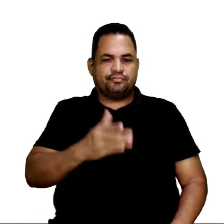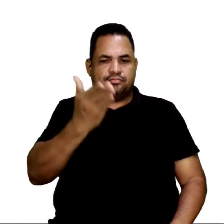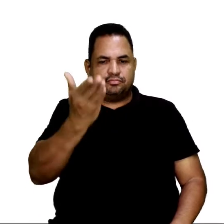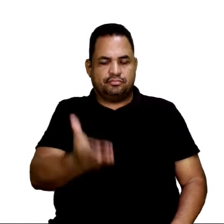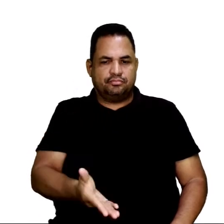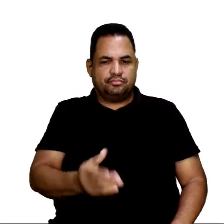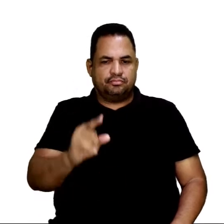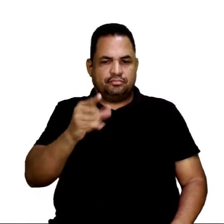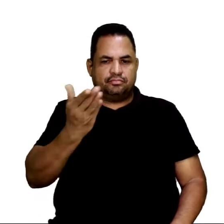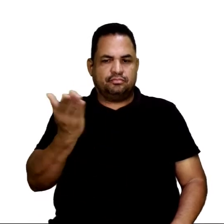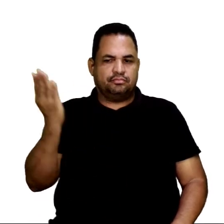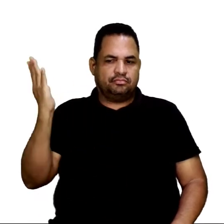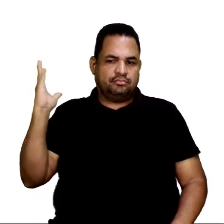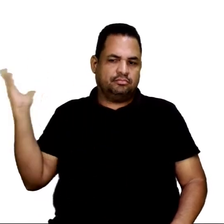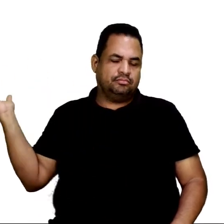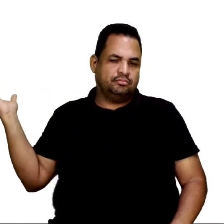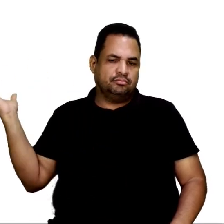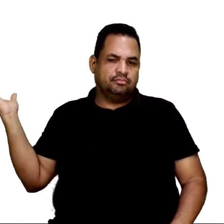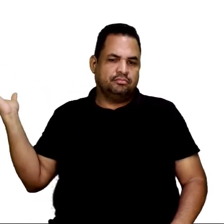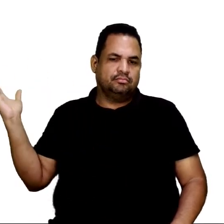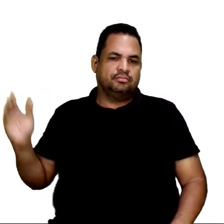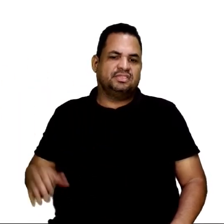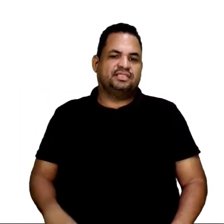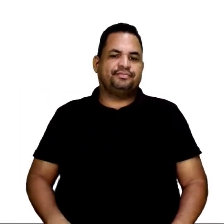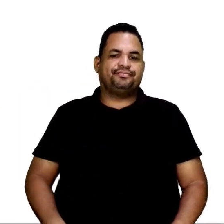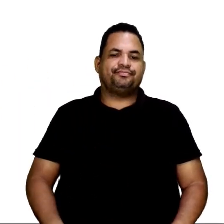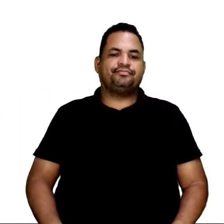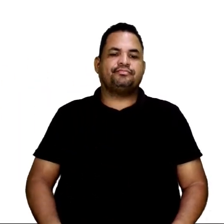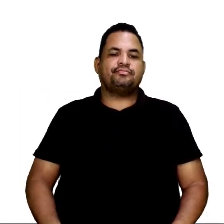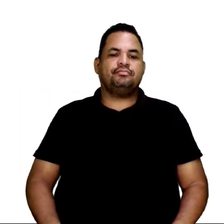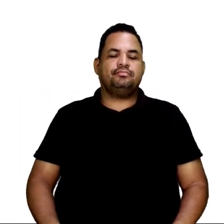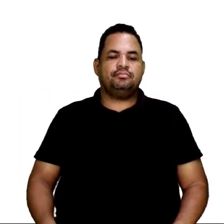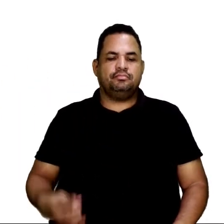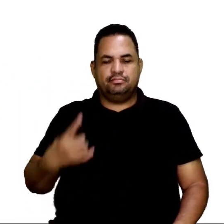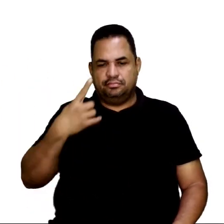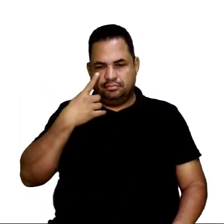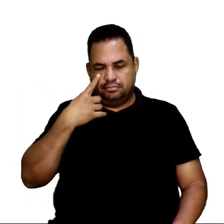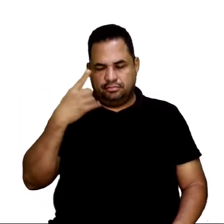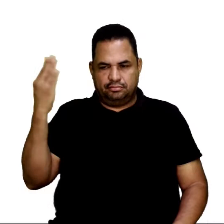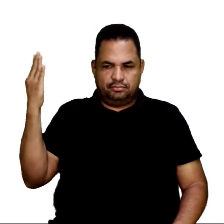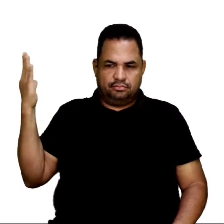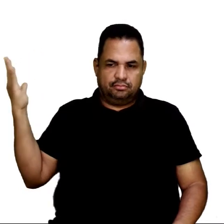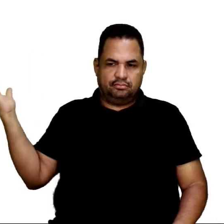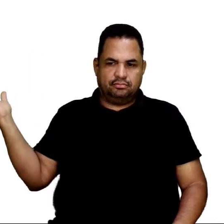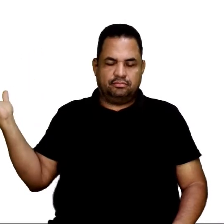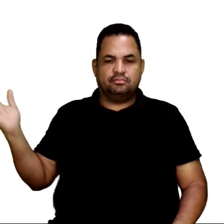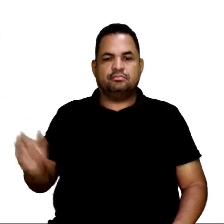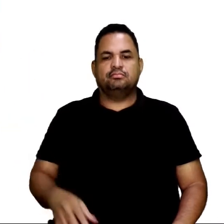de células diferenciadas, galera. E vocês podem observar bem aqui.